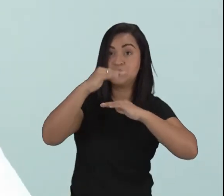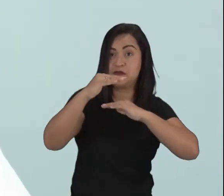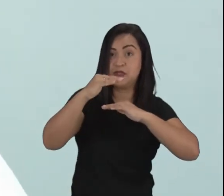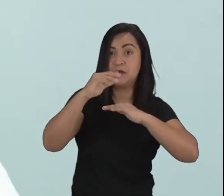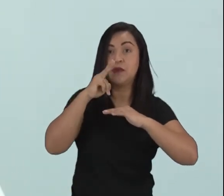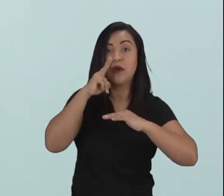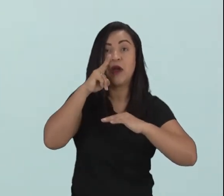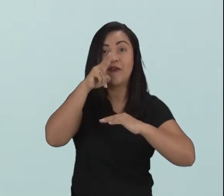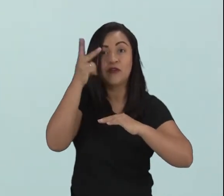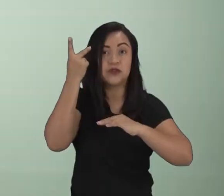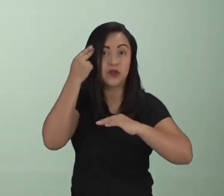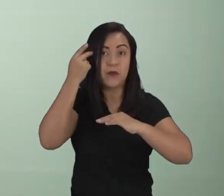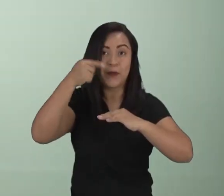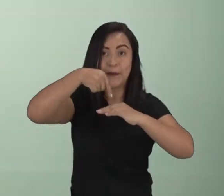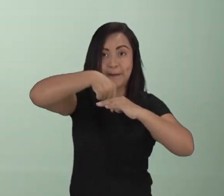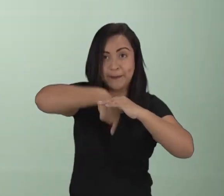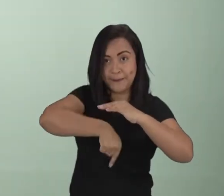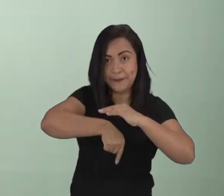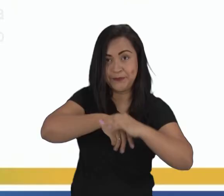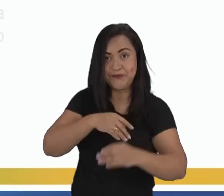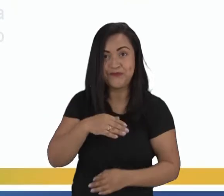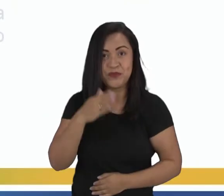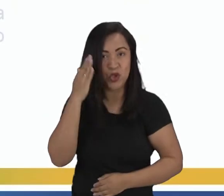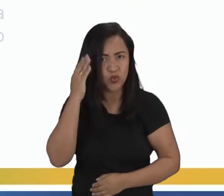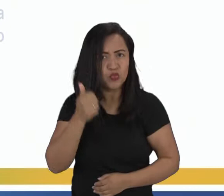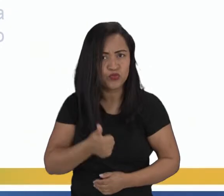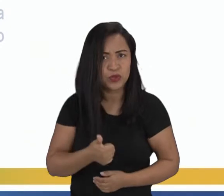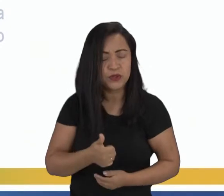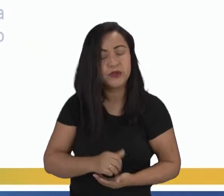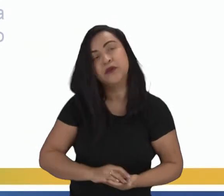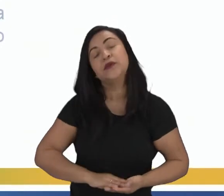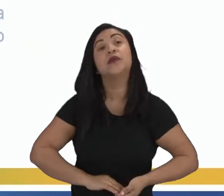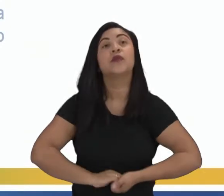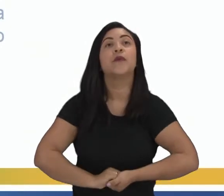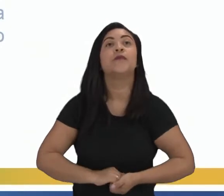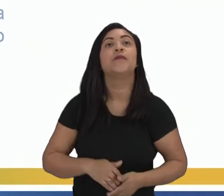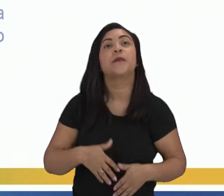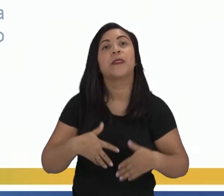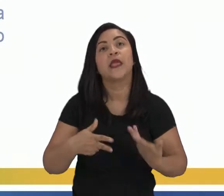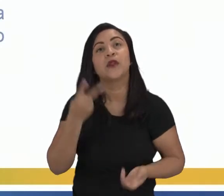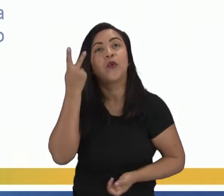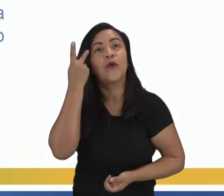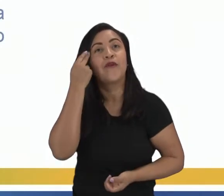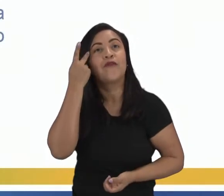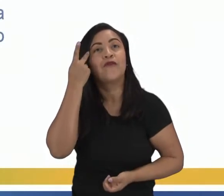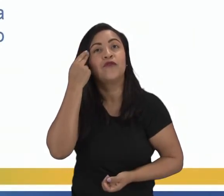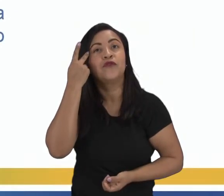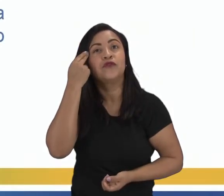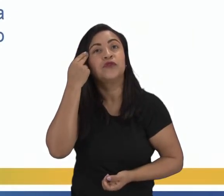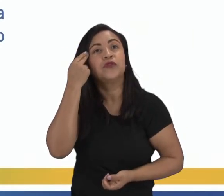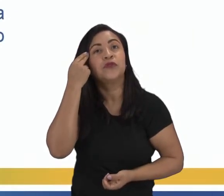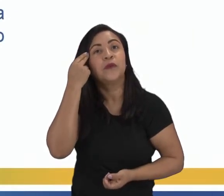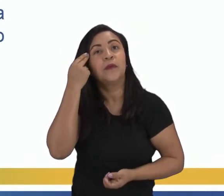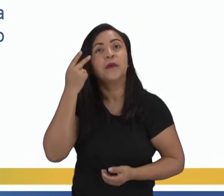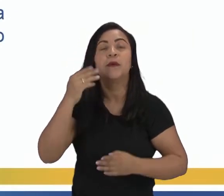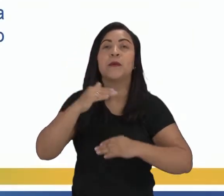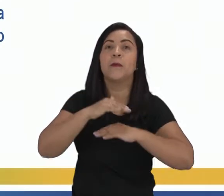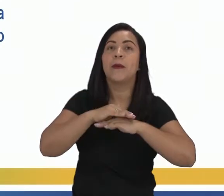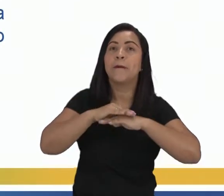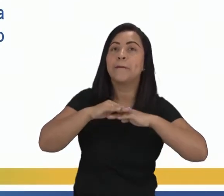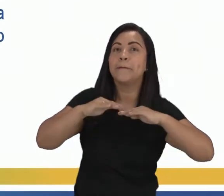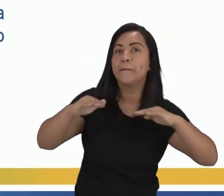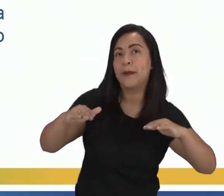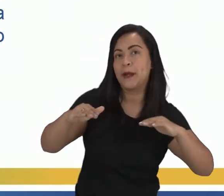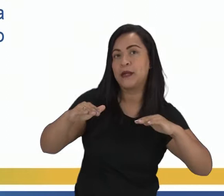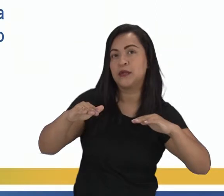o sentido oposto para baixo. Tudo bem? Então, a força normal é uma força perpendicular a esse plano de apoio e